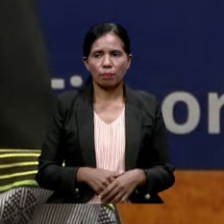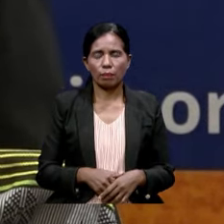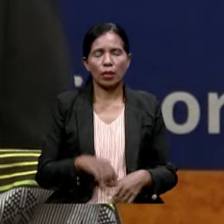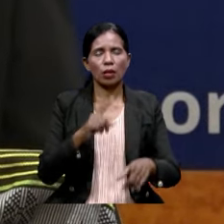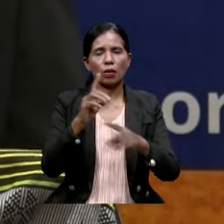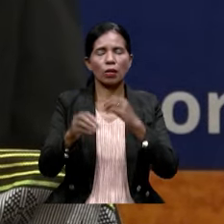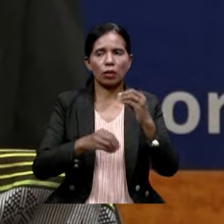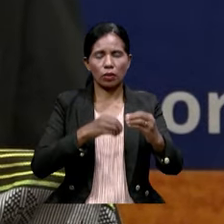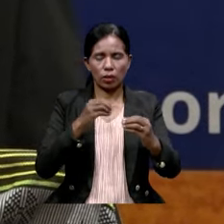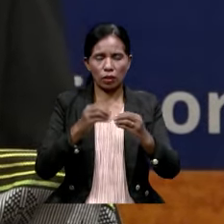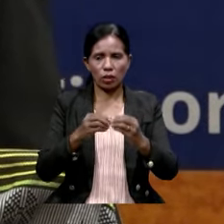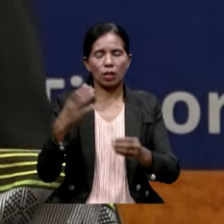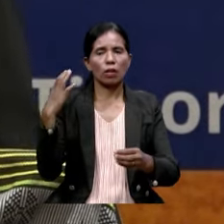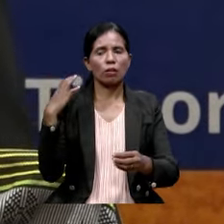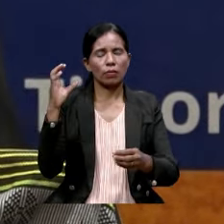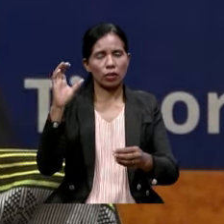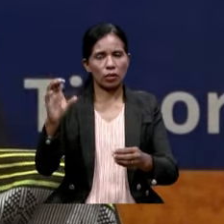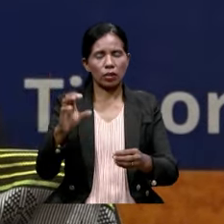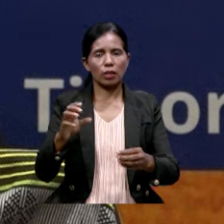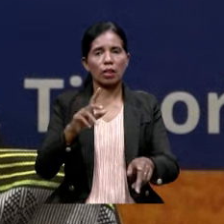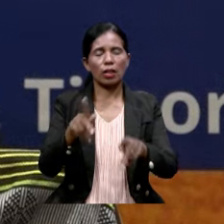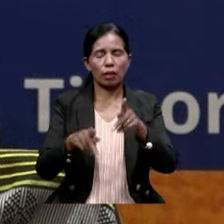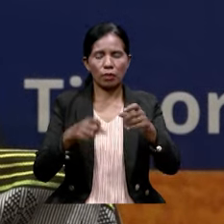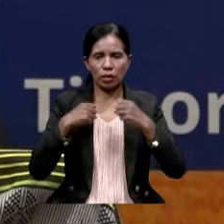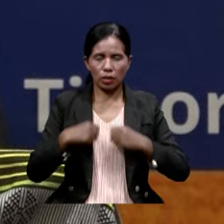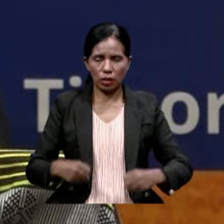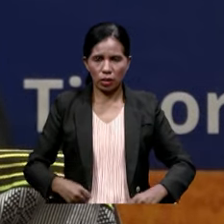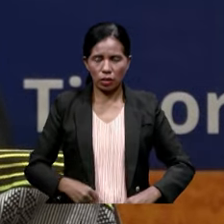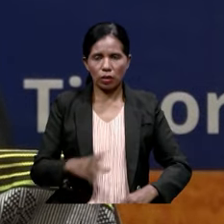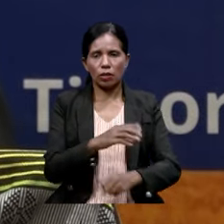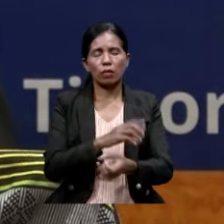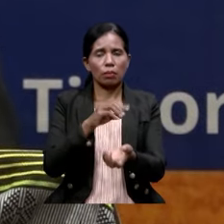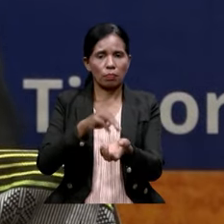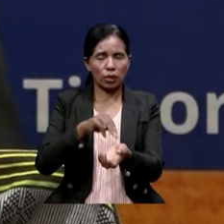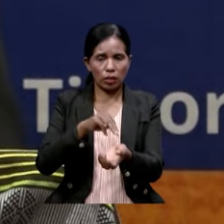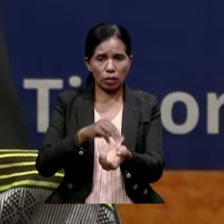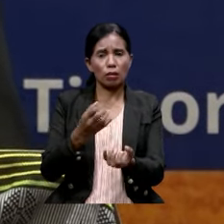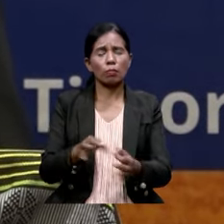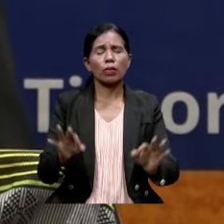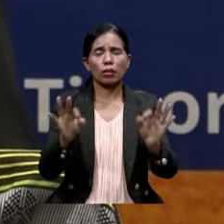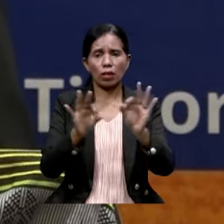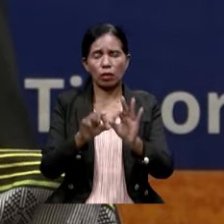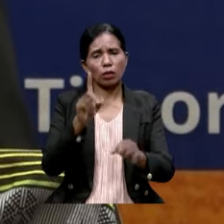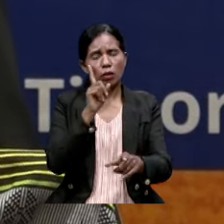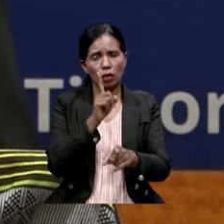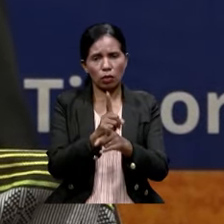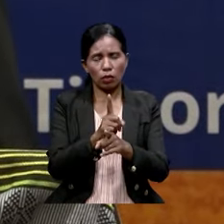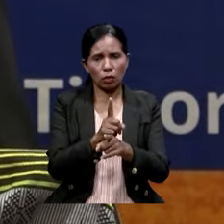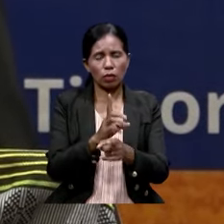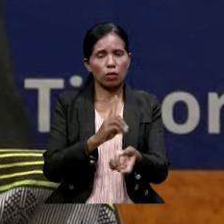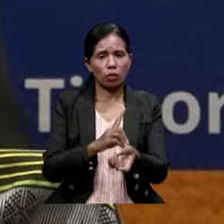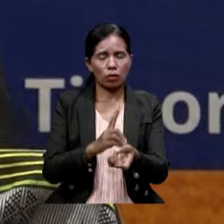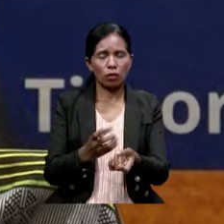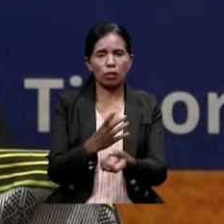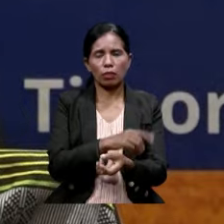Quando o padrão competência profissionais de saúde, de um médico importante deles tem que ir ao botão. Conhecimento,